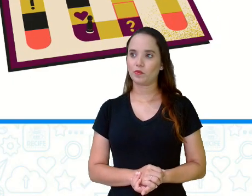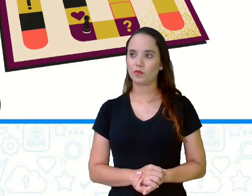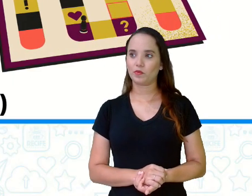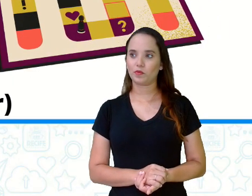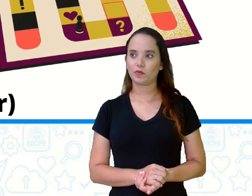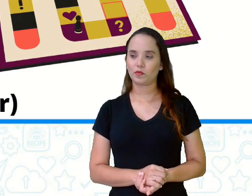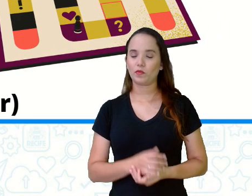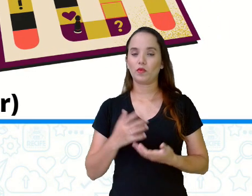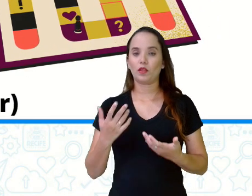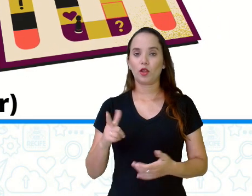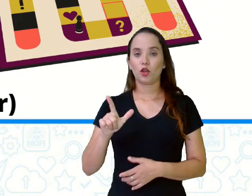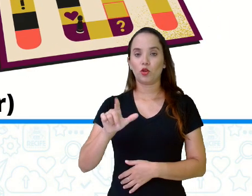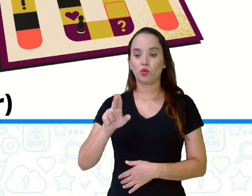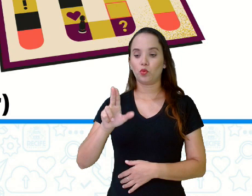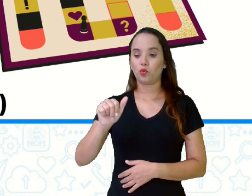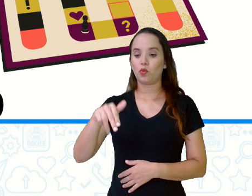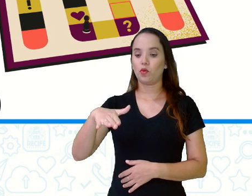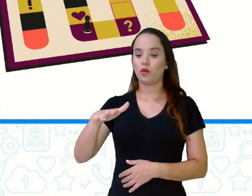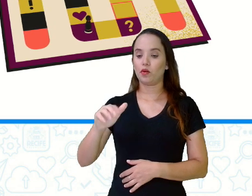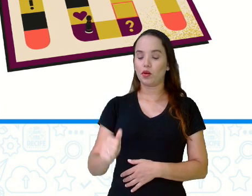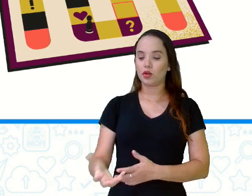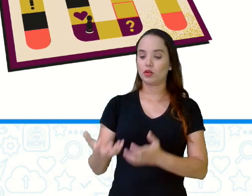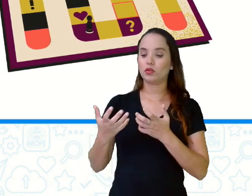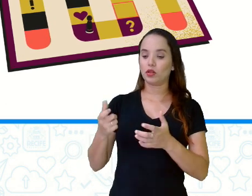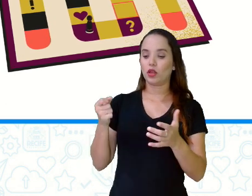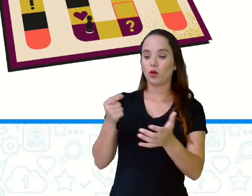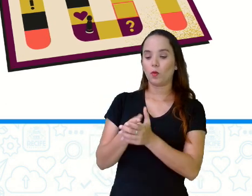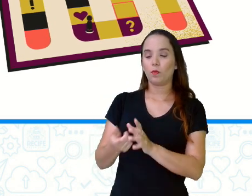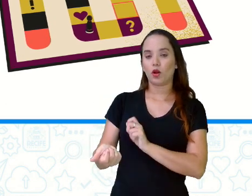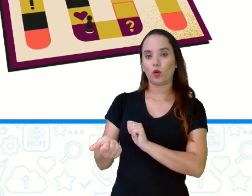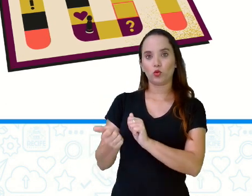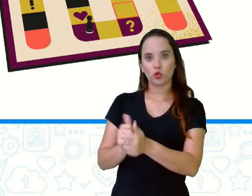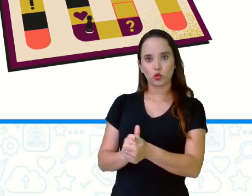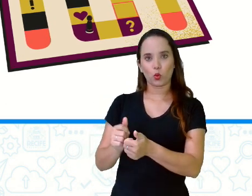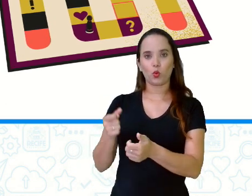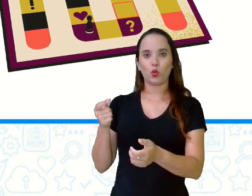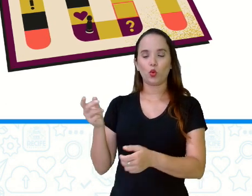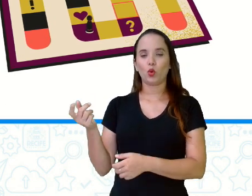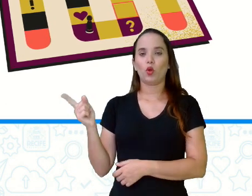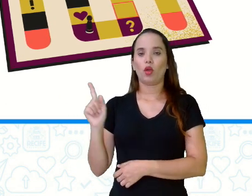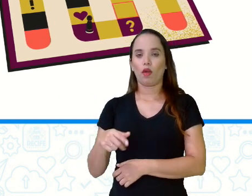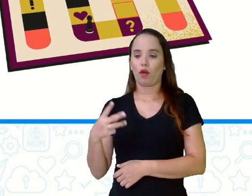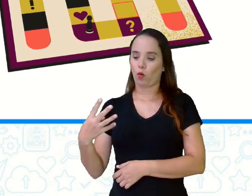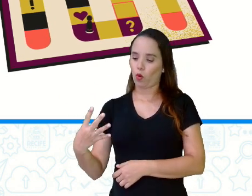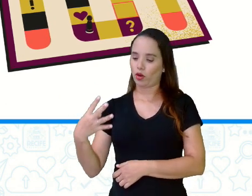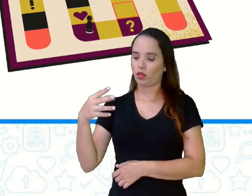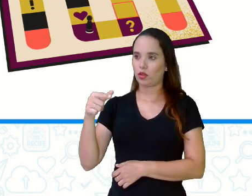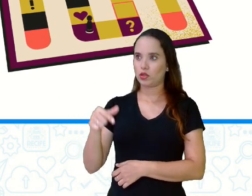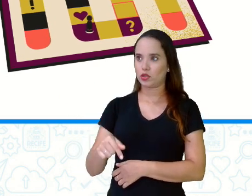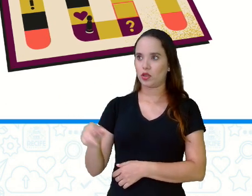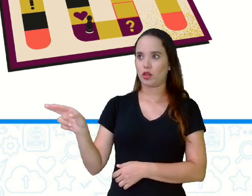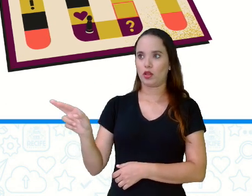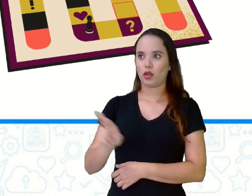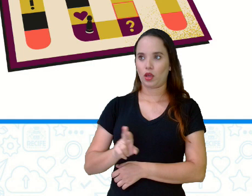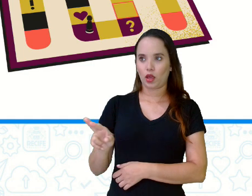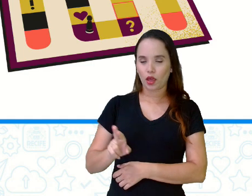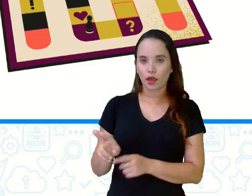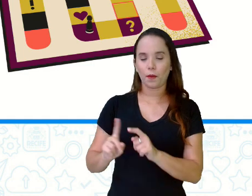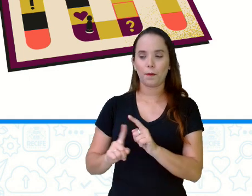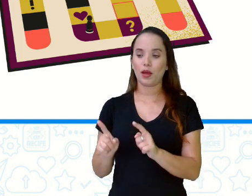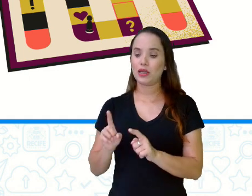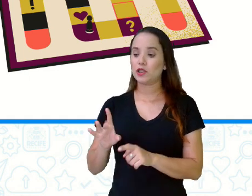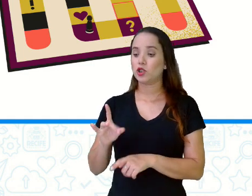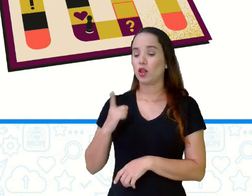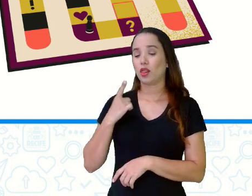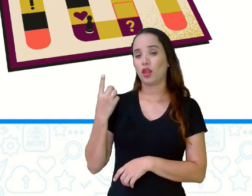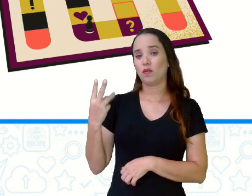aqui. Luana deseja comprar um jogo que custa R$ 47, porém só tem R$